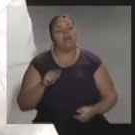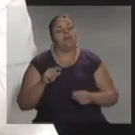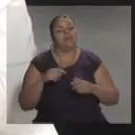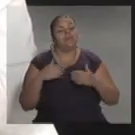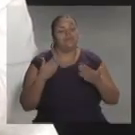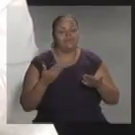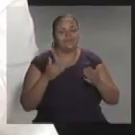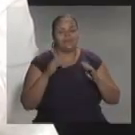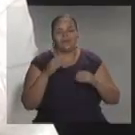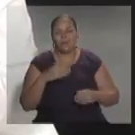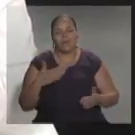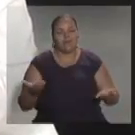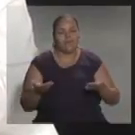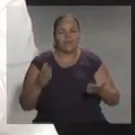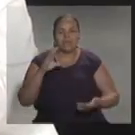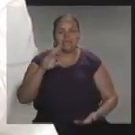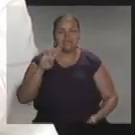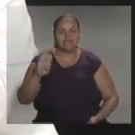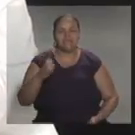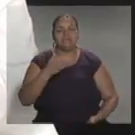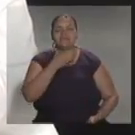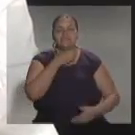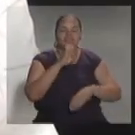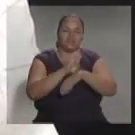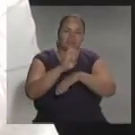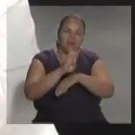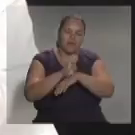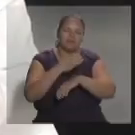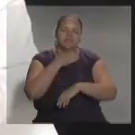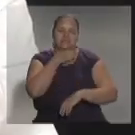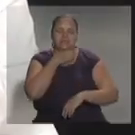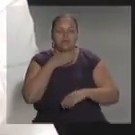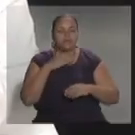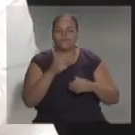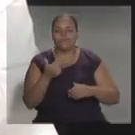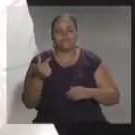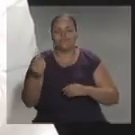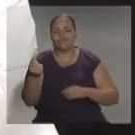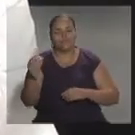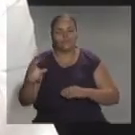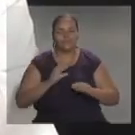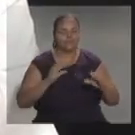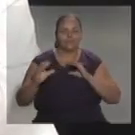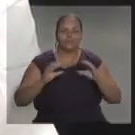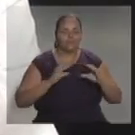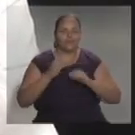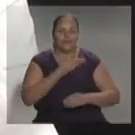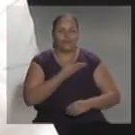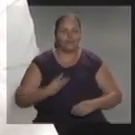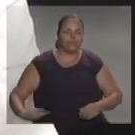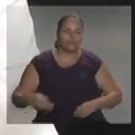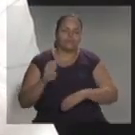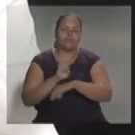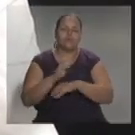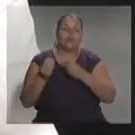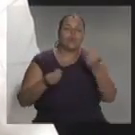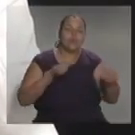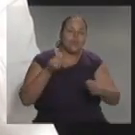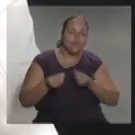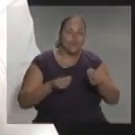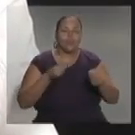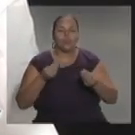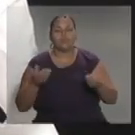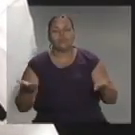em função da crise econômica do Estado, não tem recebido em dia os repasses do governo estadual. Como